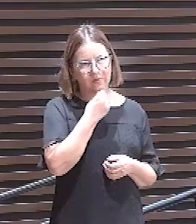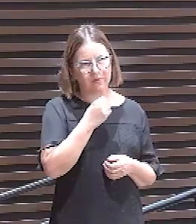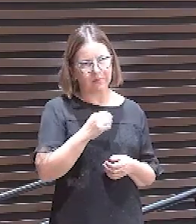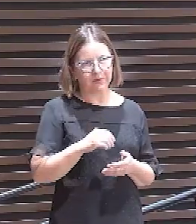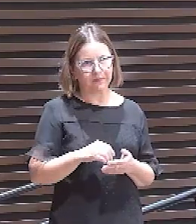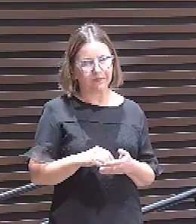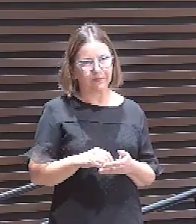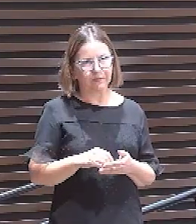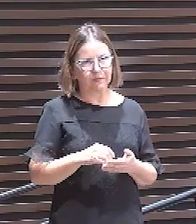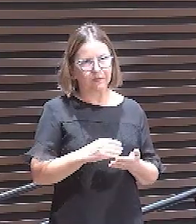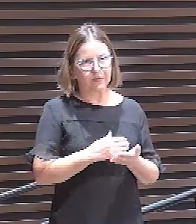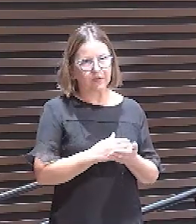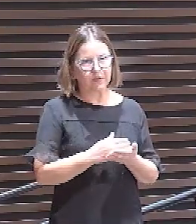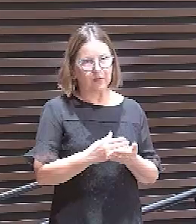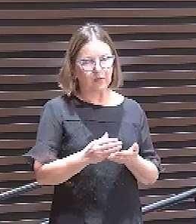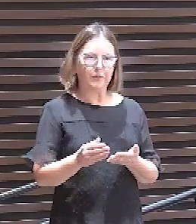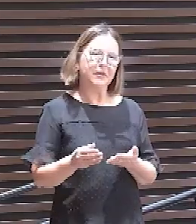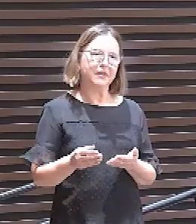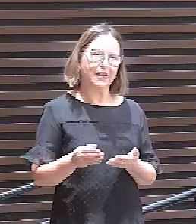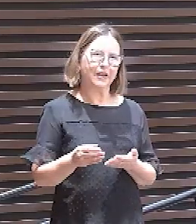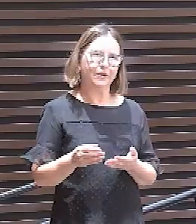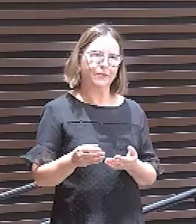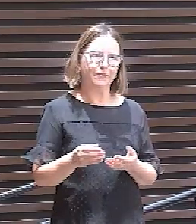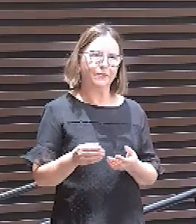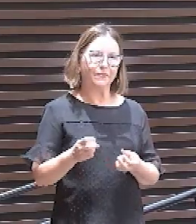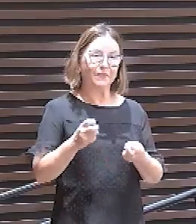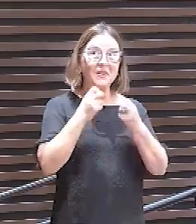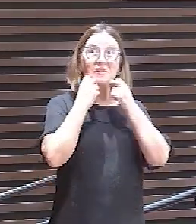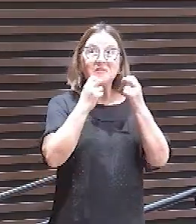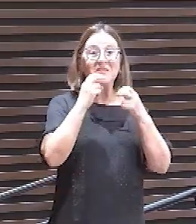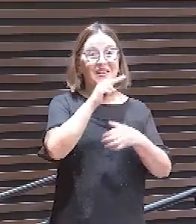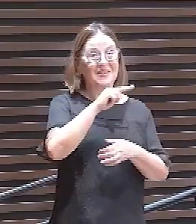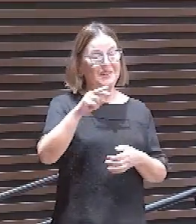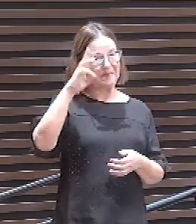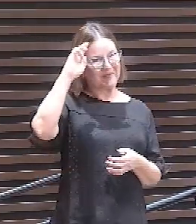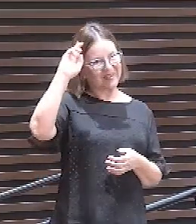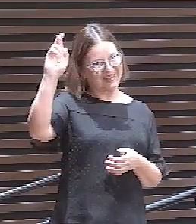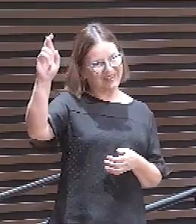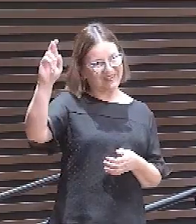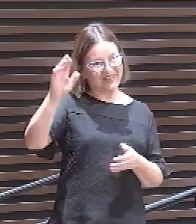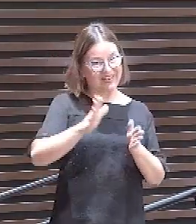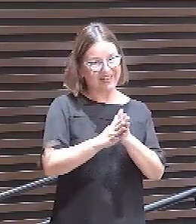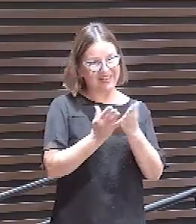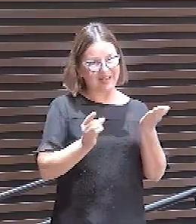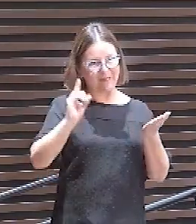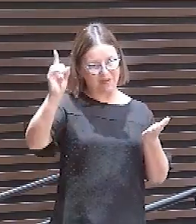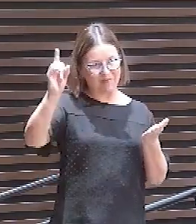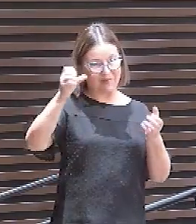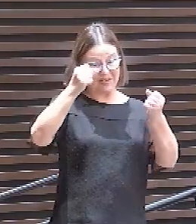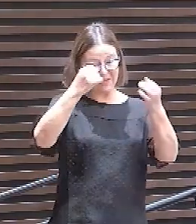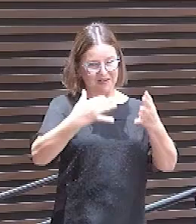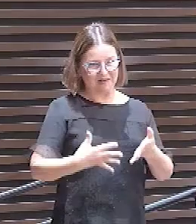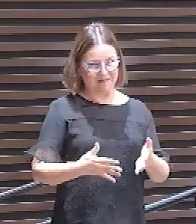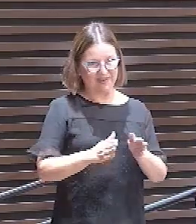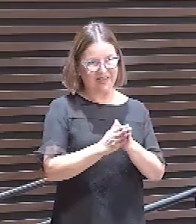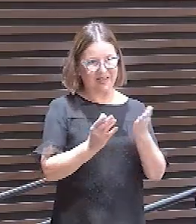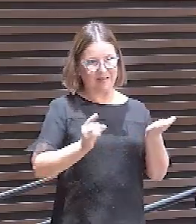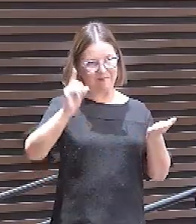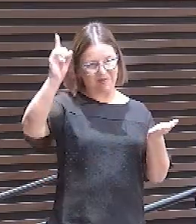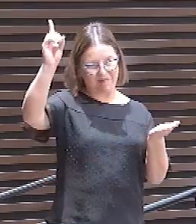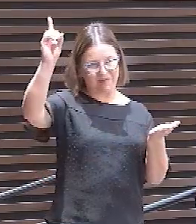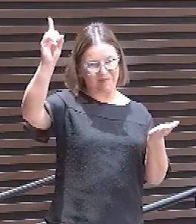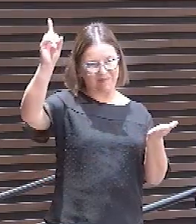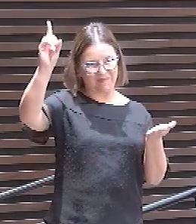eles começaram a invocar o nome do Senhor. E a Bíblia explica a Bíblia. Eu não preciso ir